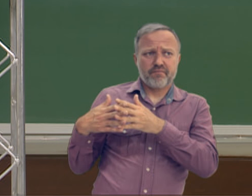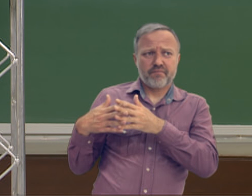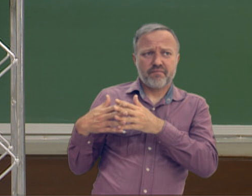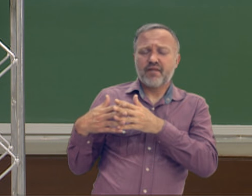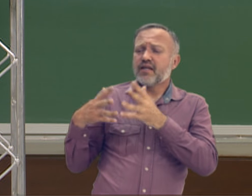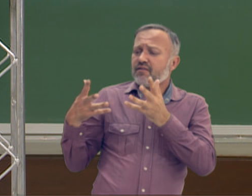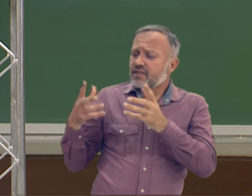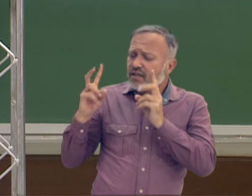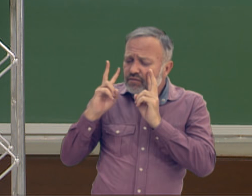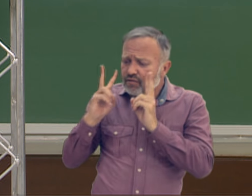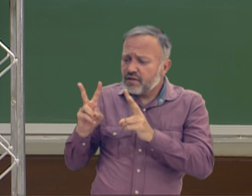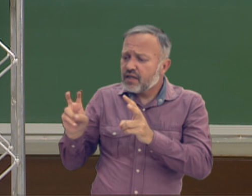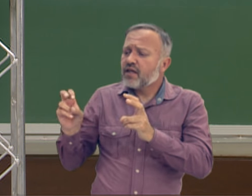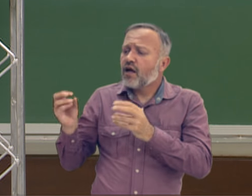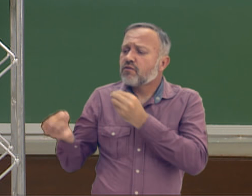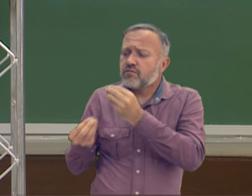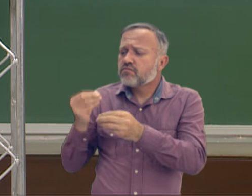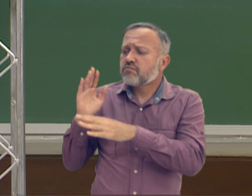Agora vocês vão responder.